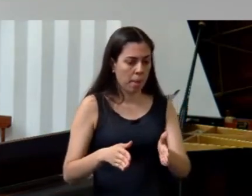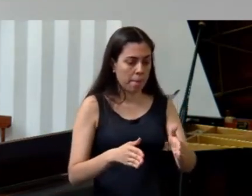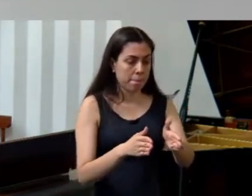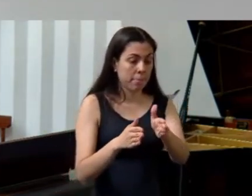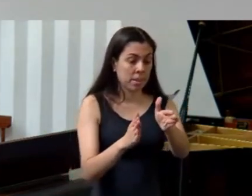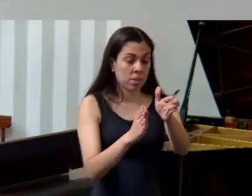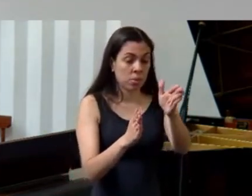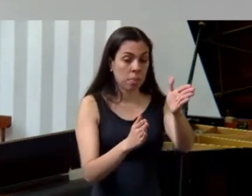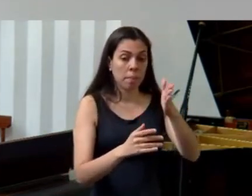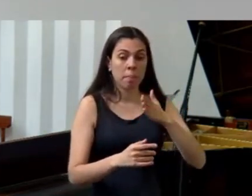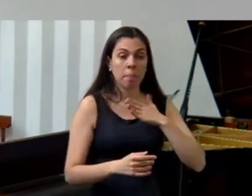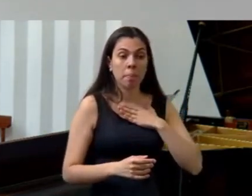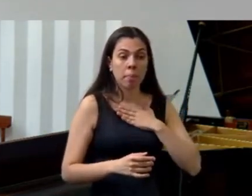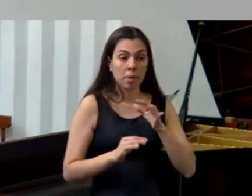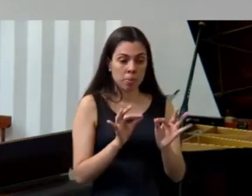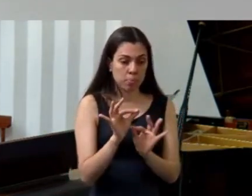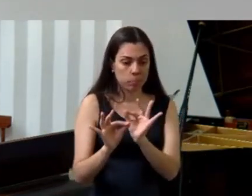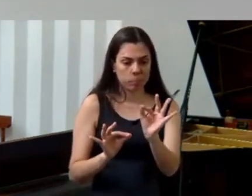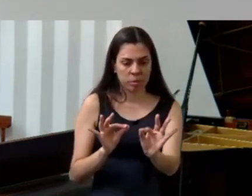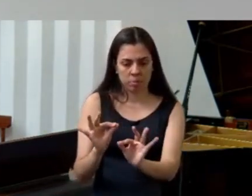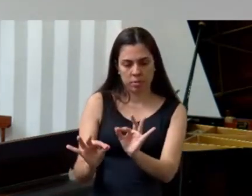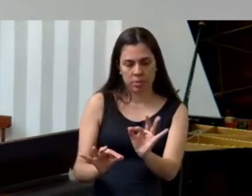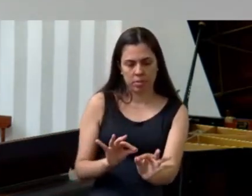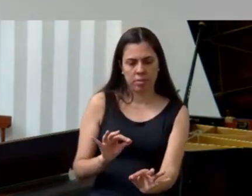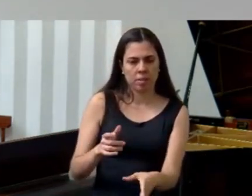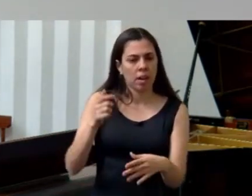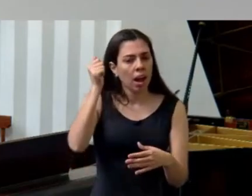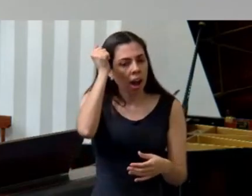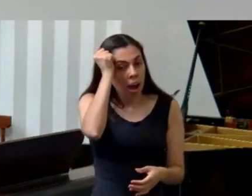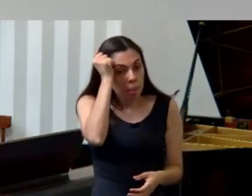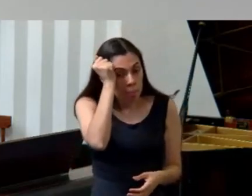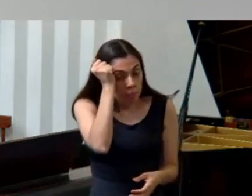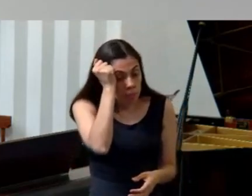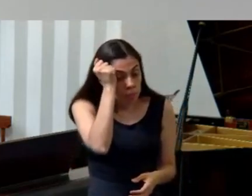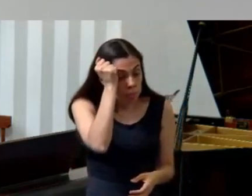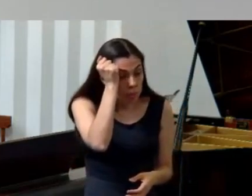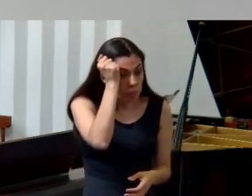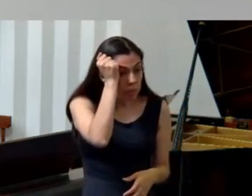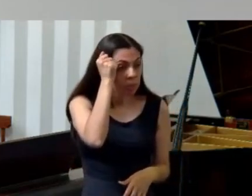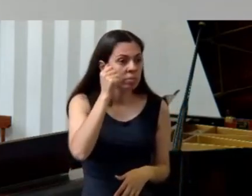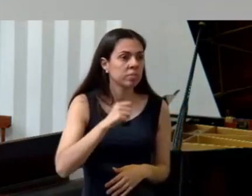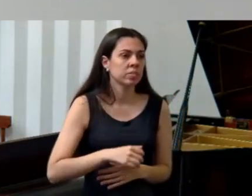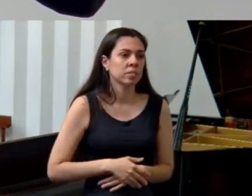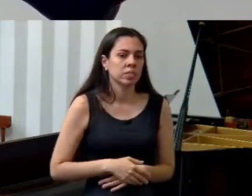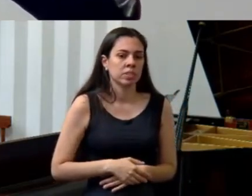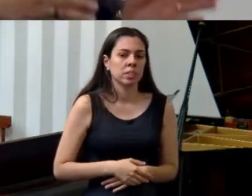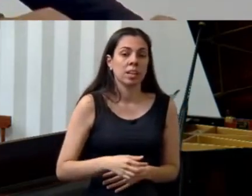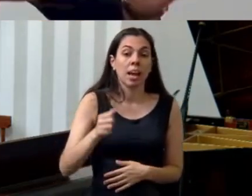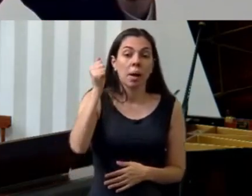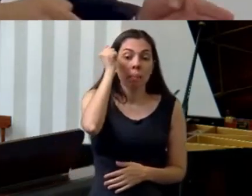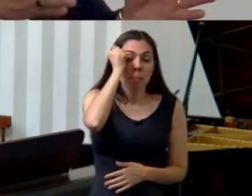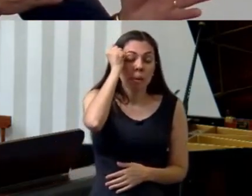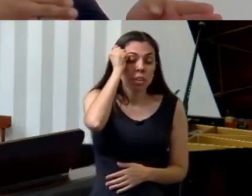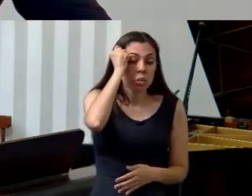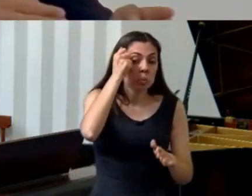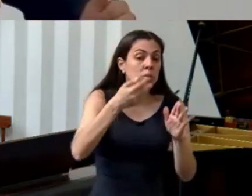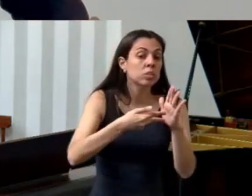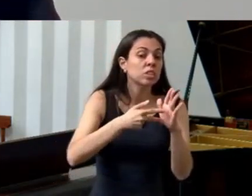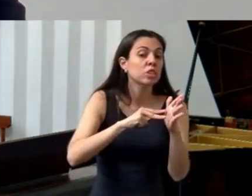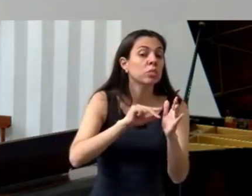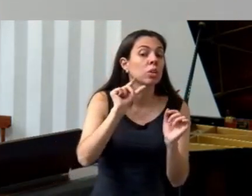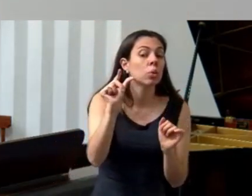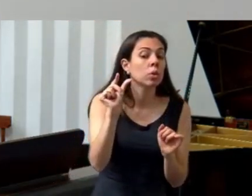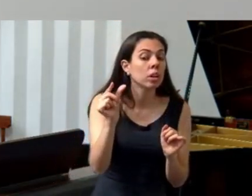Deus? E a restauração, o arrependimento também se concretiza em retornar para o caminho que Deus quer